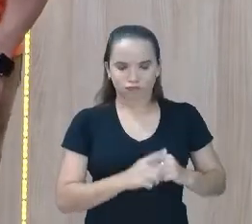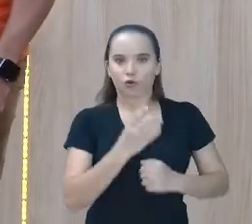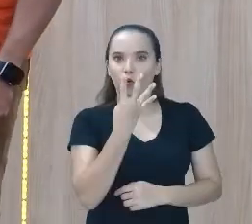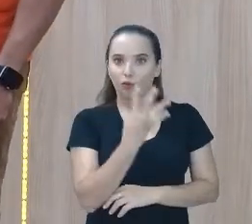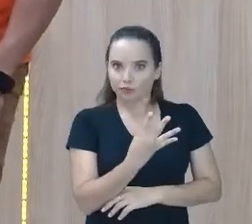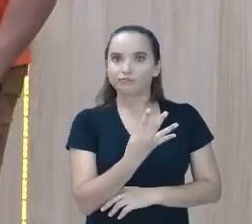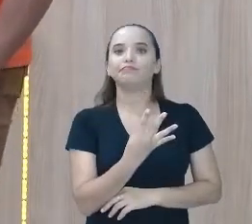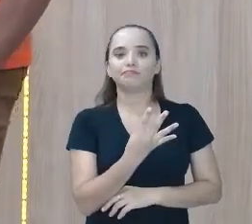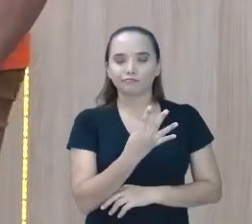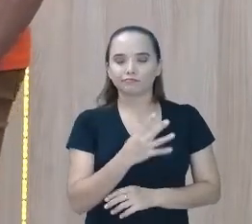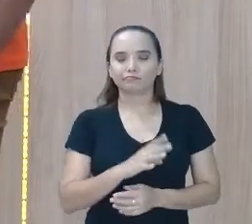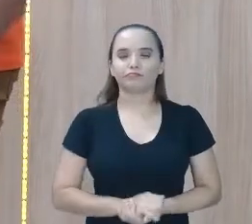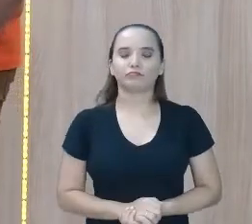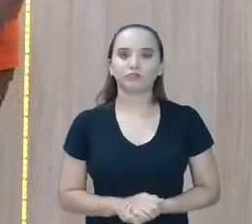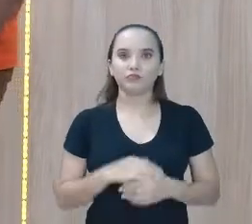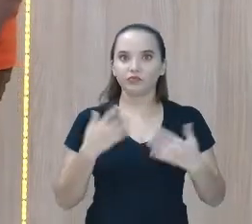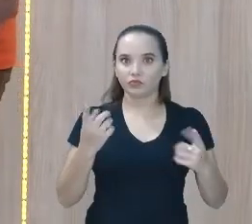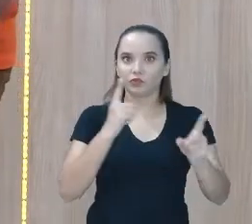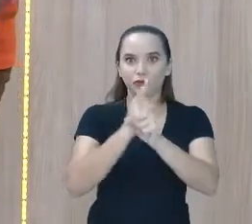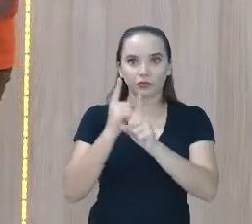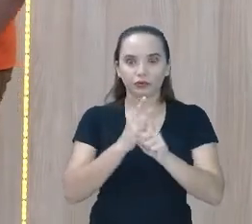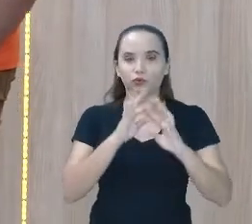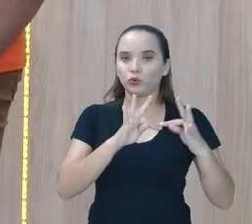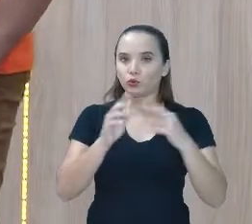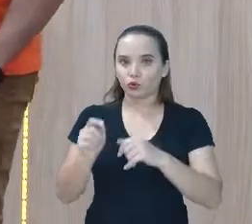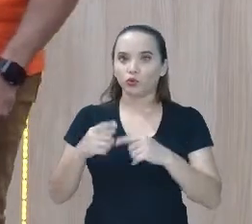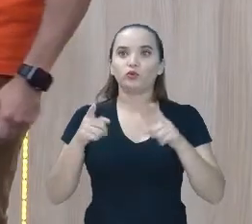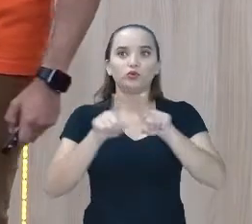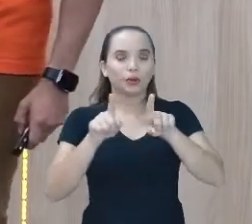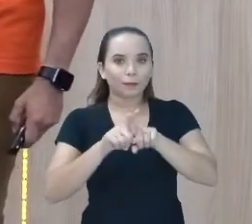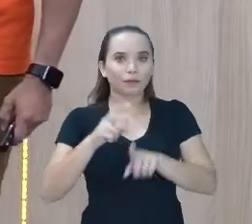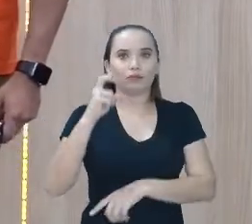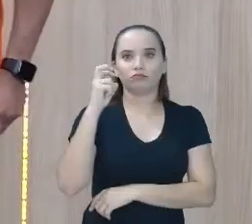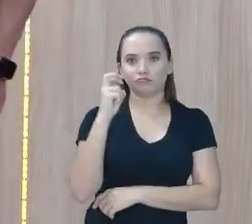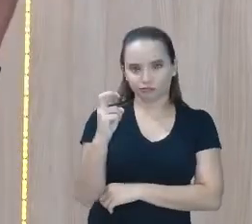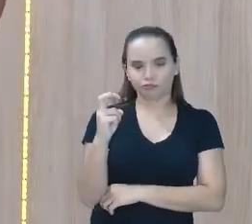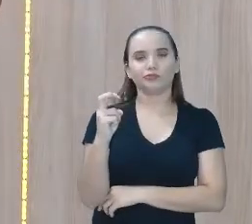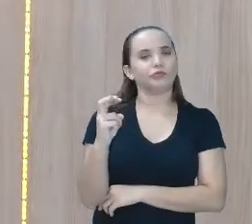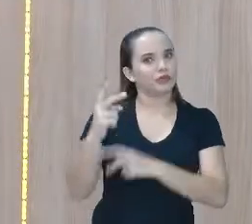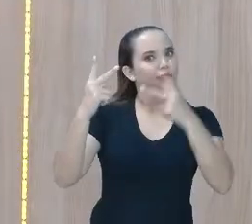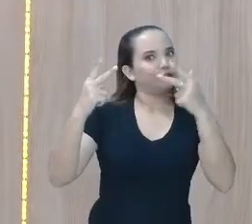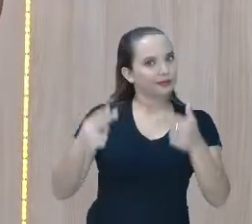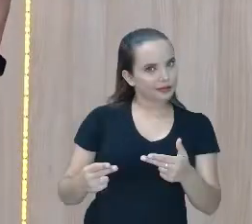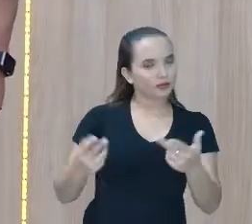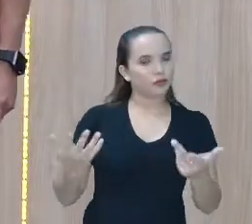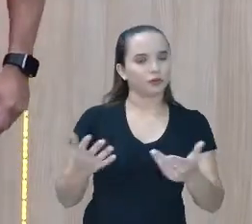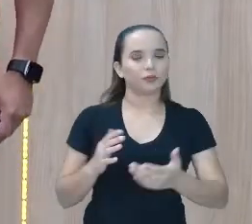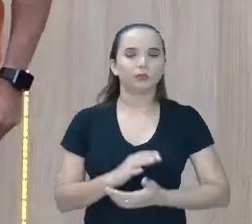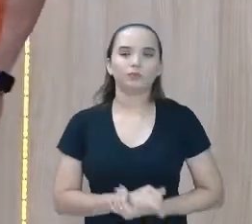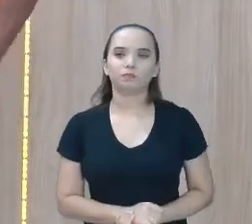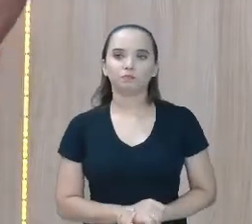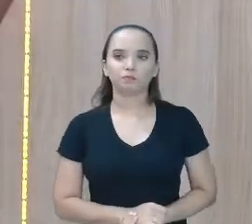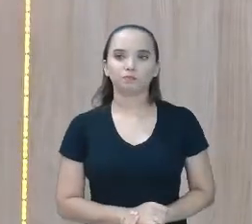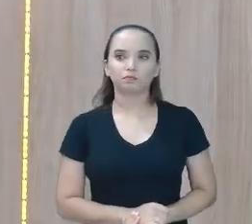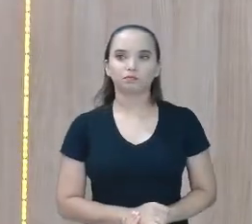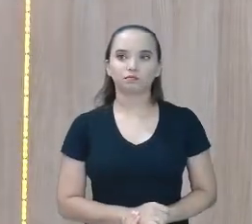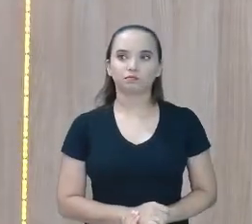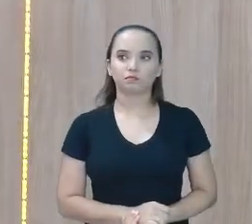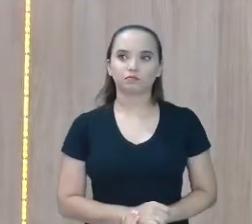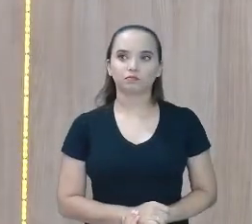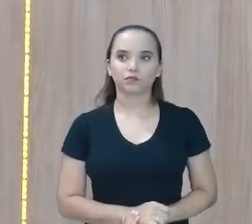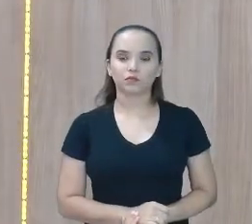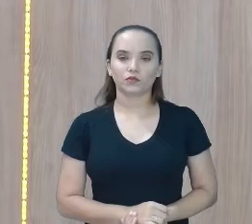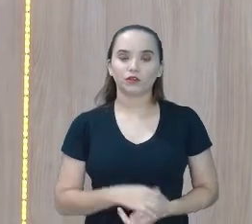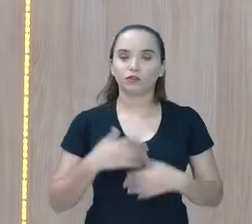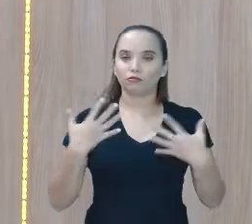eles por 4. E aí eu encontro os seus múltiplos. Mesma coisa para os múltiplos de 5, certo?